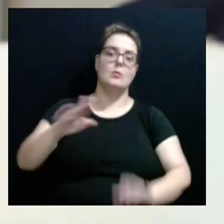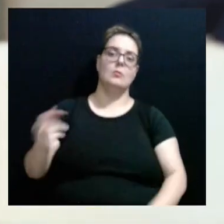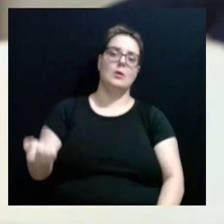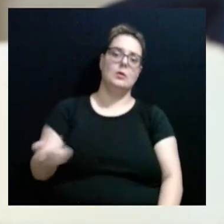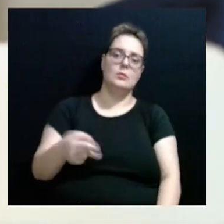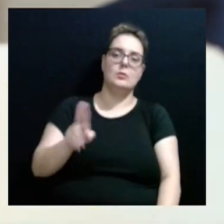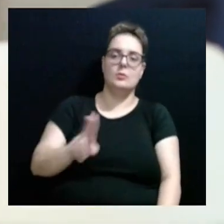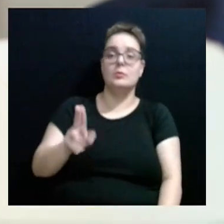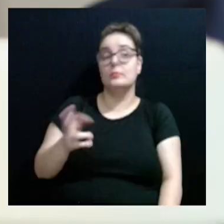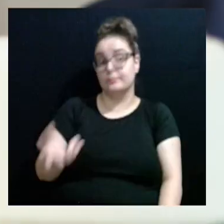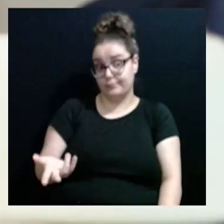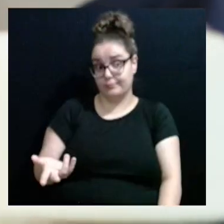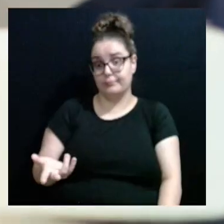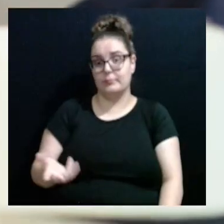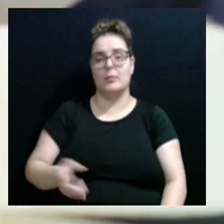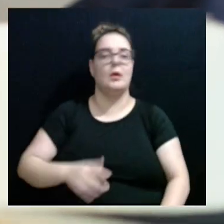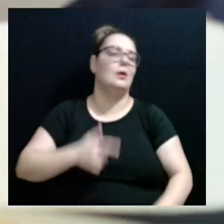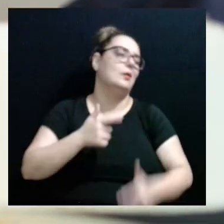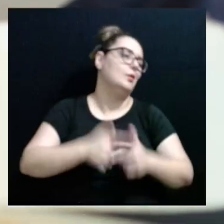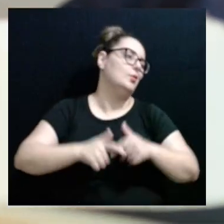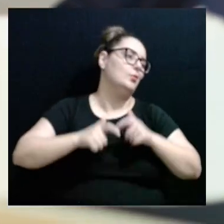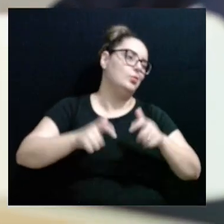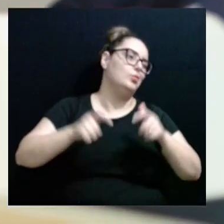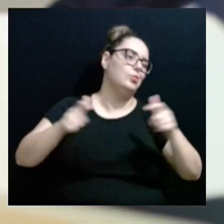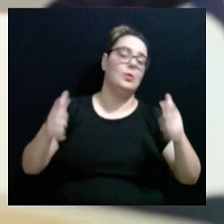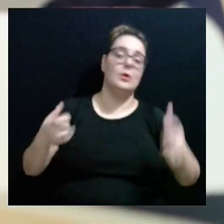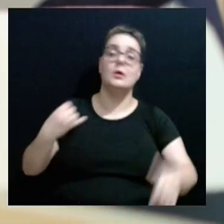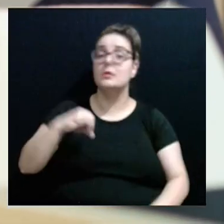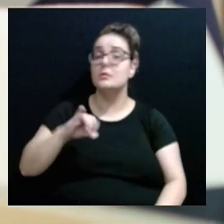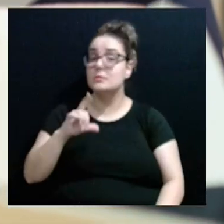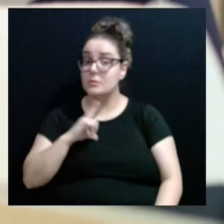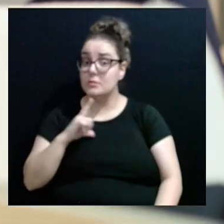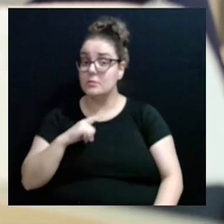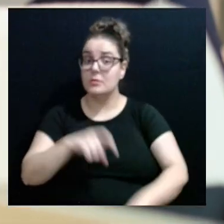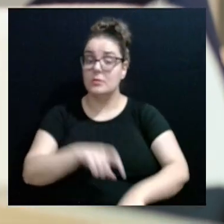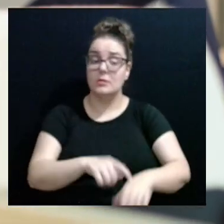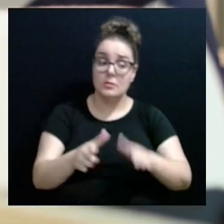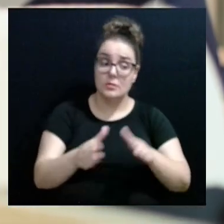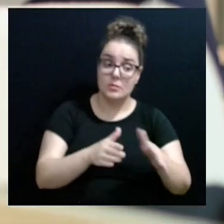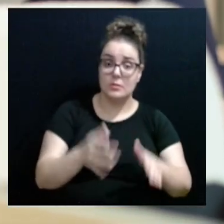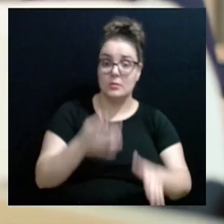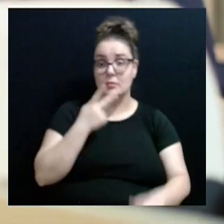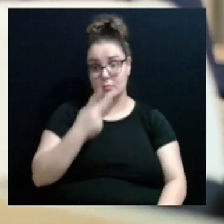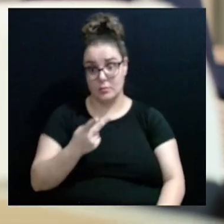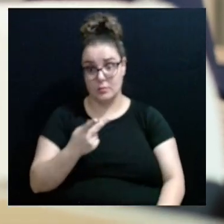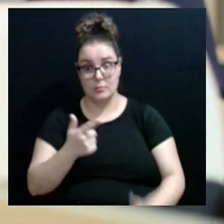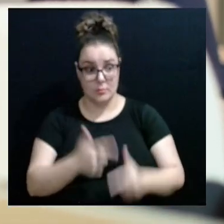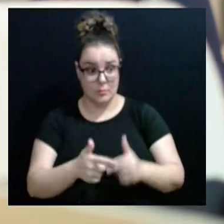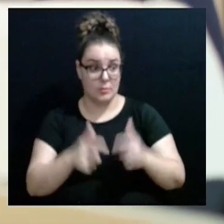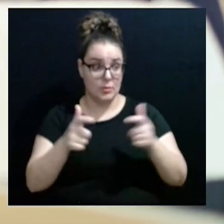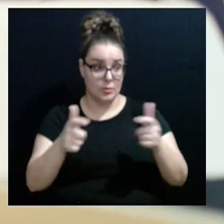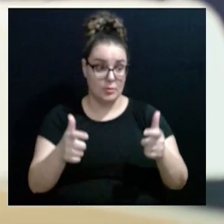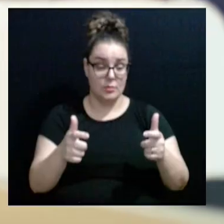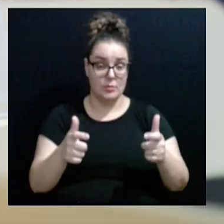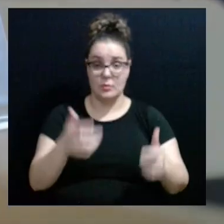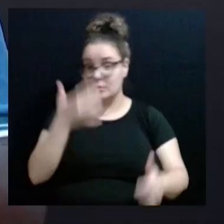uma bola de neve. E se você tiver nessa situação, que eu estou falando de bola de neve, e não sabe como